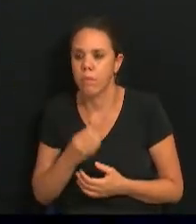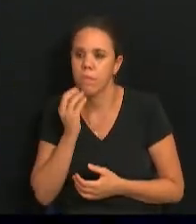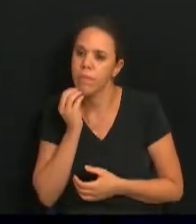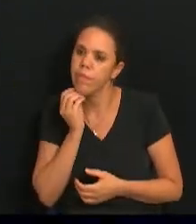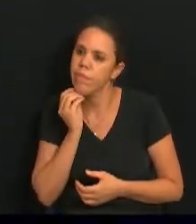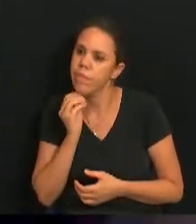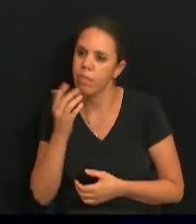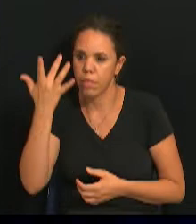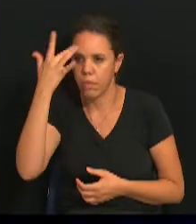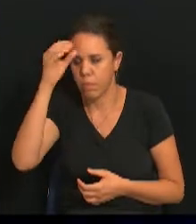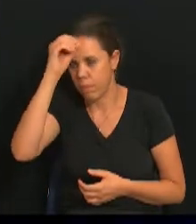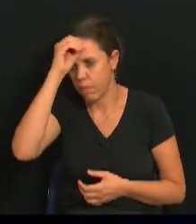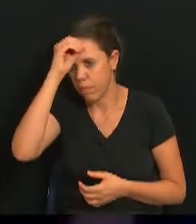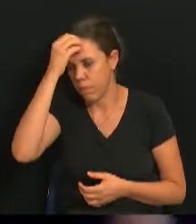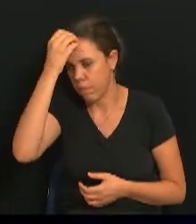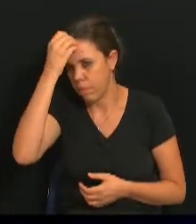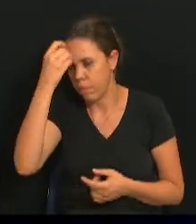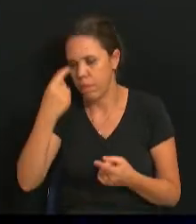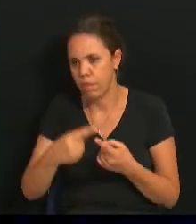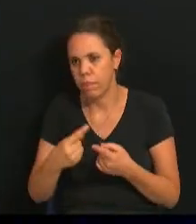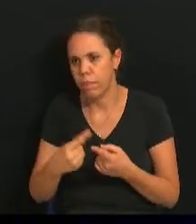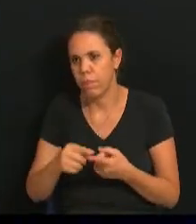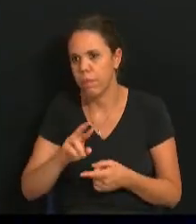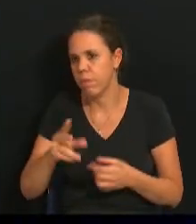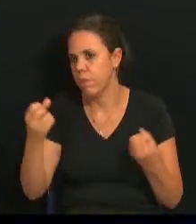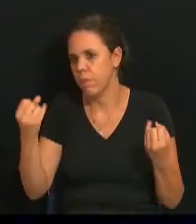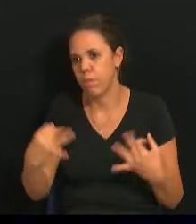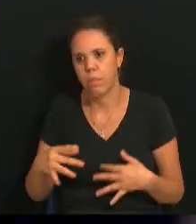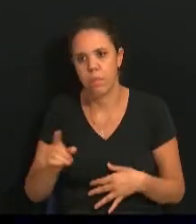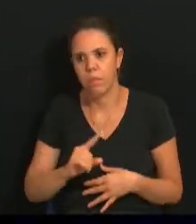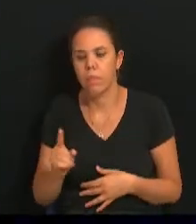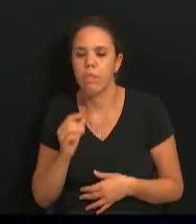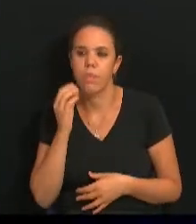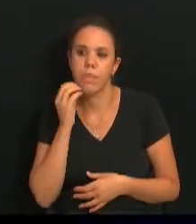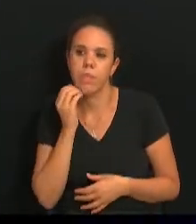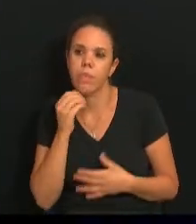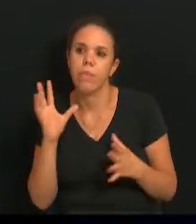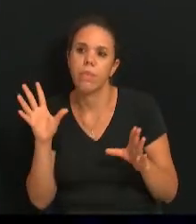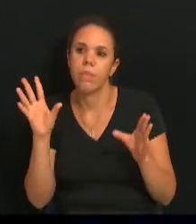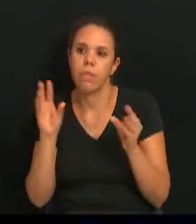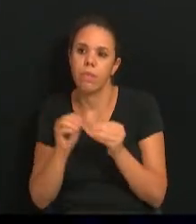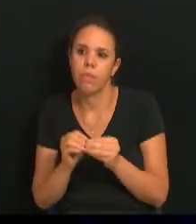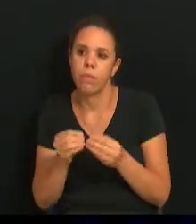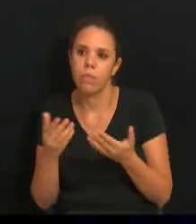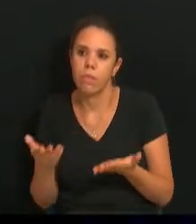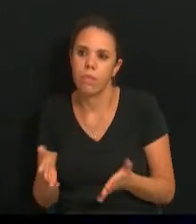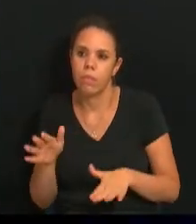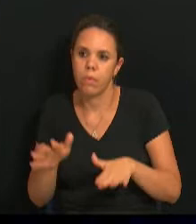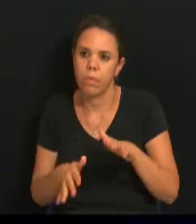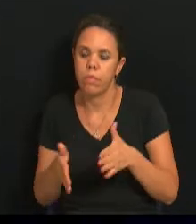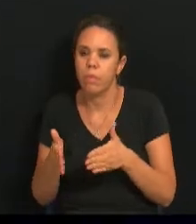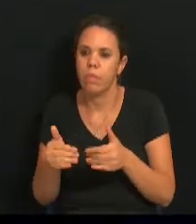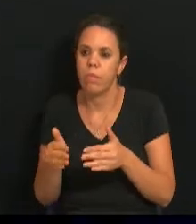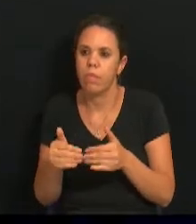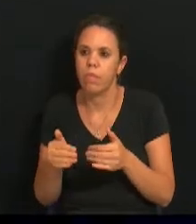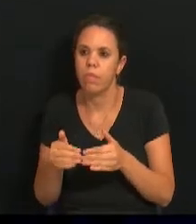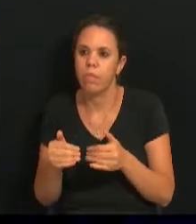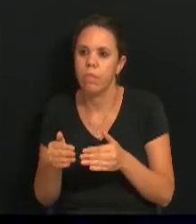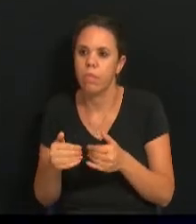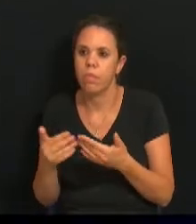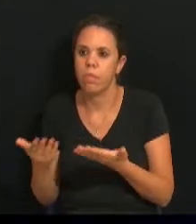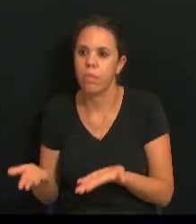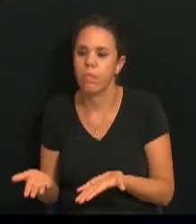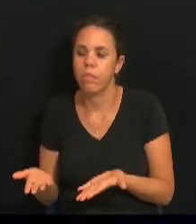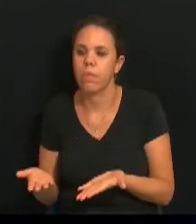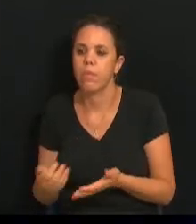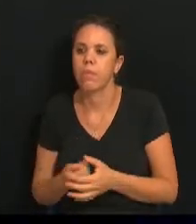não sabe, porque não é explicado. Tudo que a gente, às vezes, solicita, né, nós